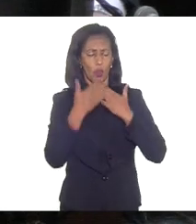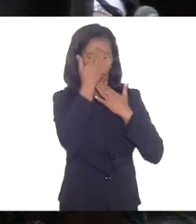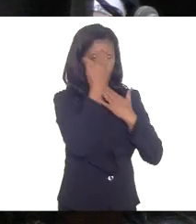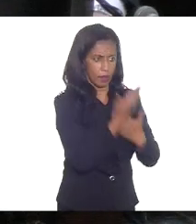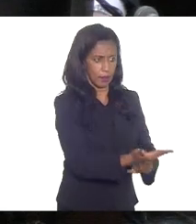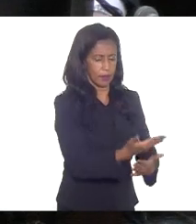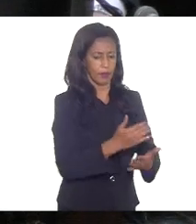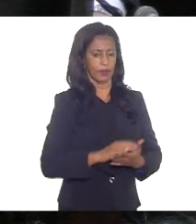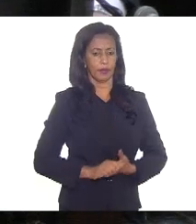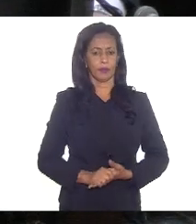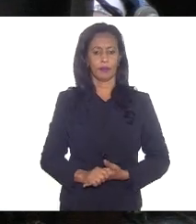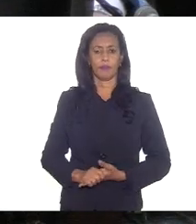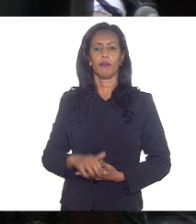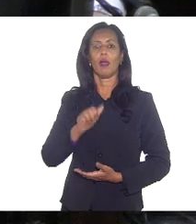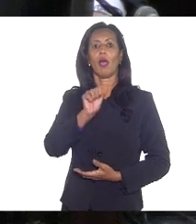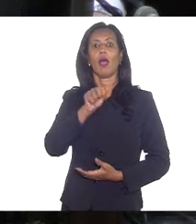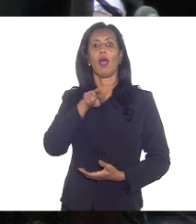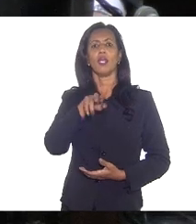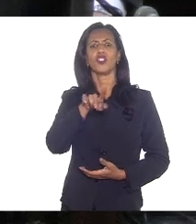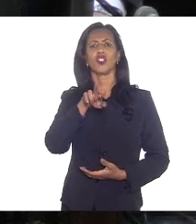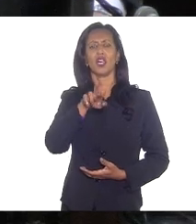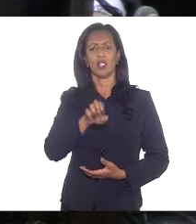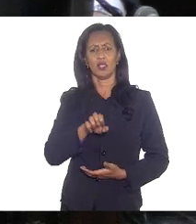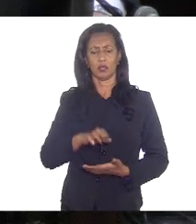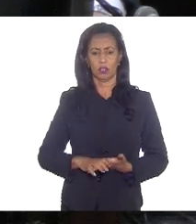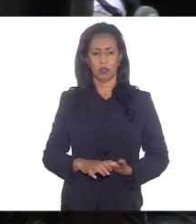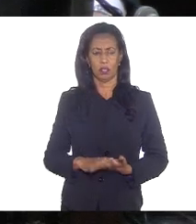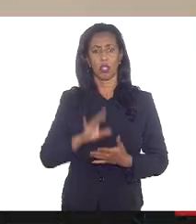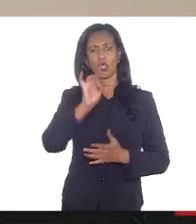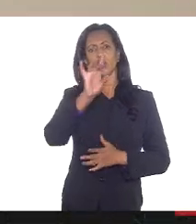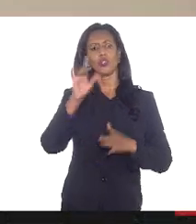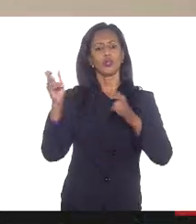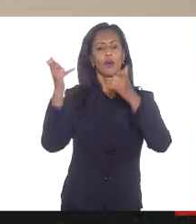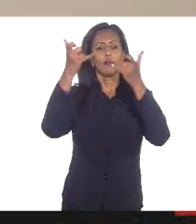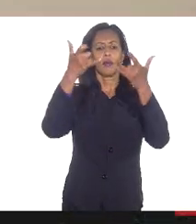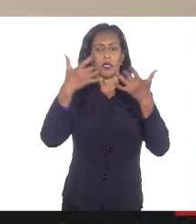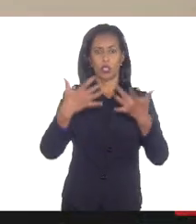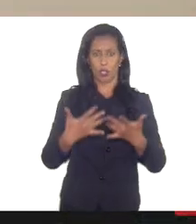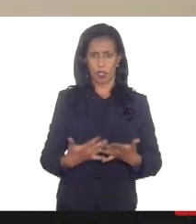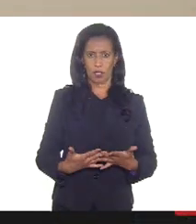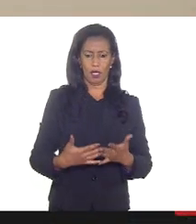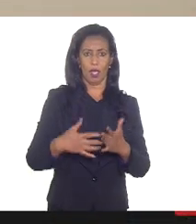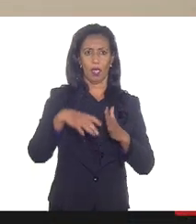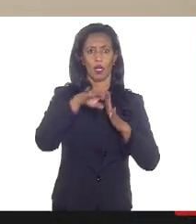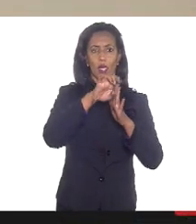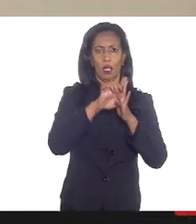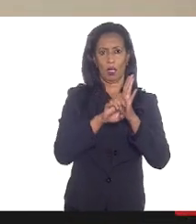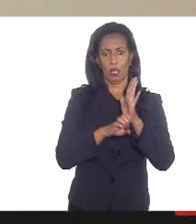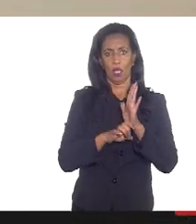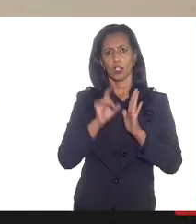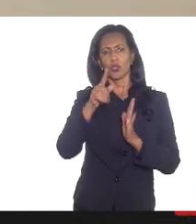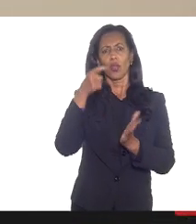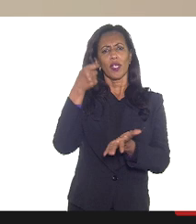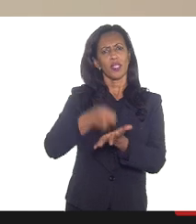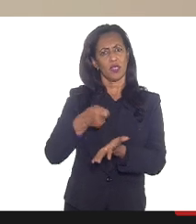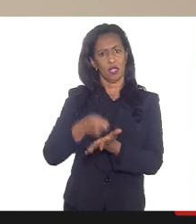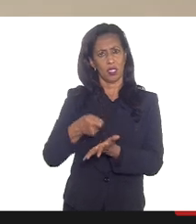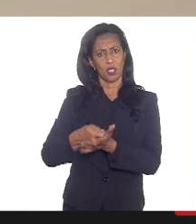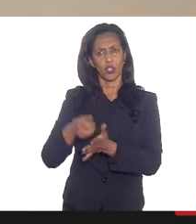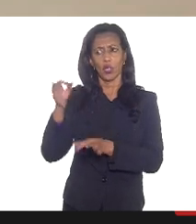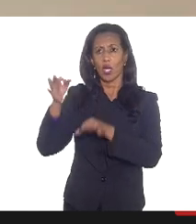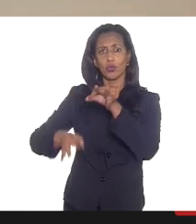agradeço. Deputado Alexandre. É, apenas para esclarecer que a nossa emenda apenas exige que o Tribunal de